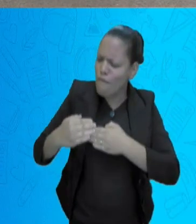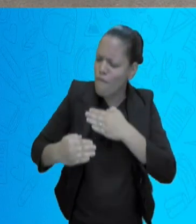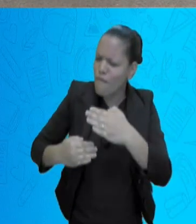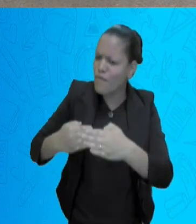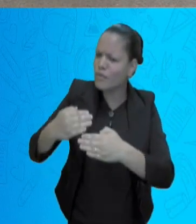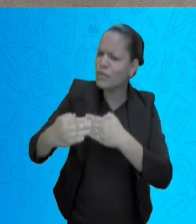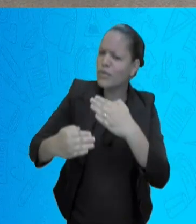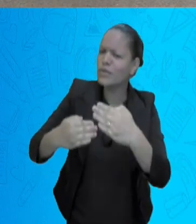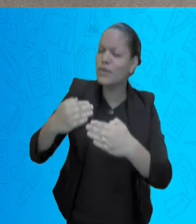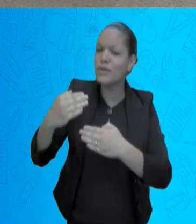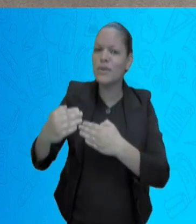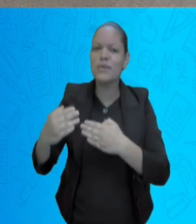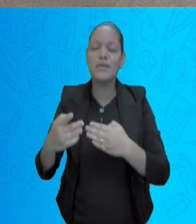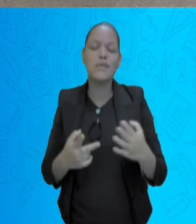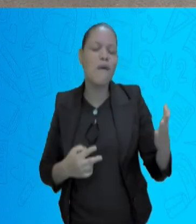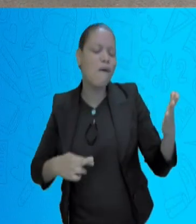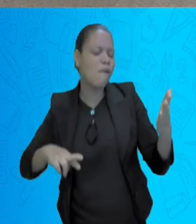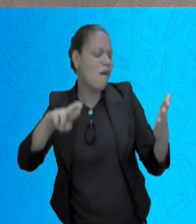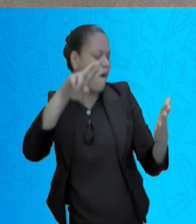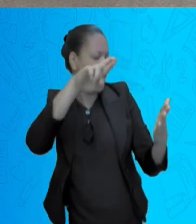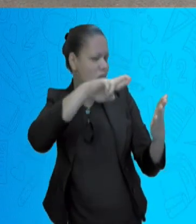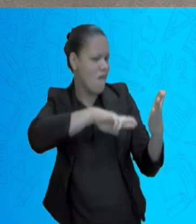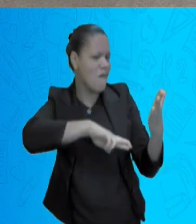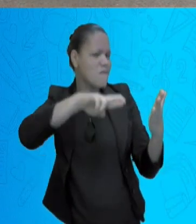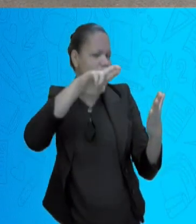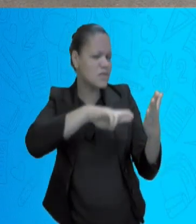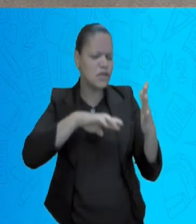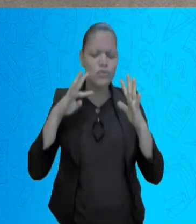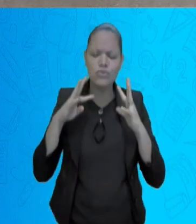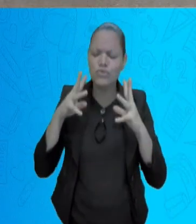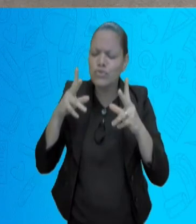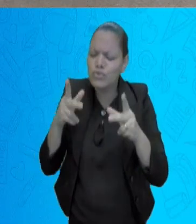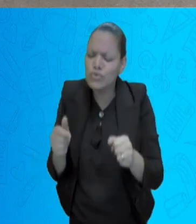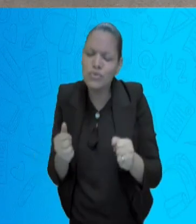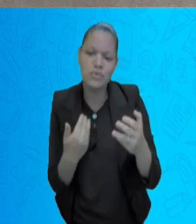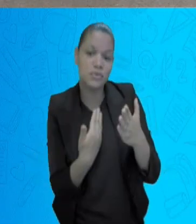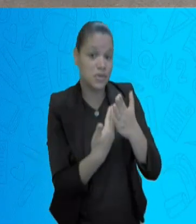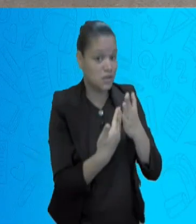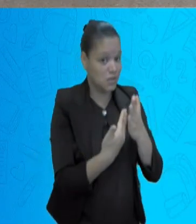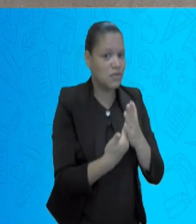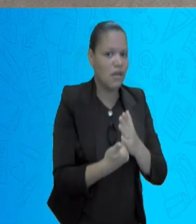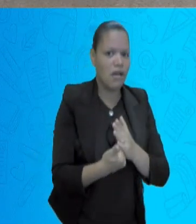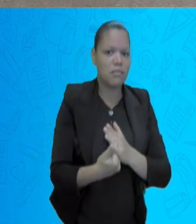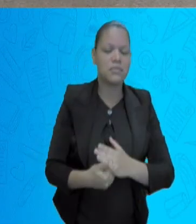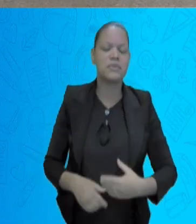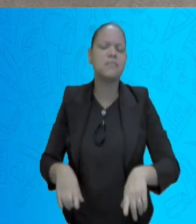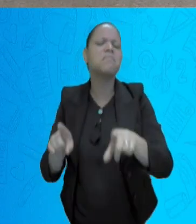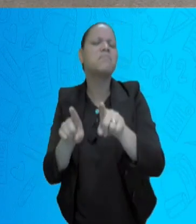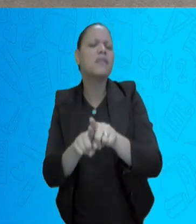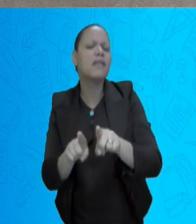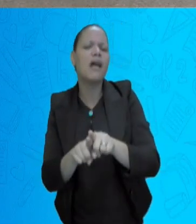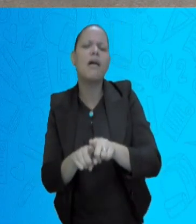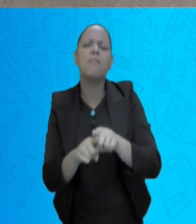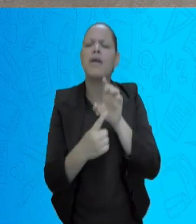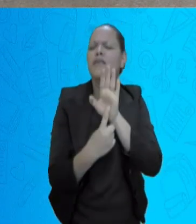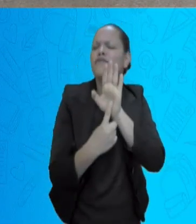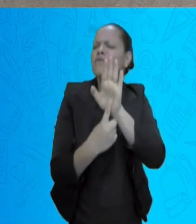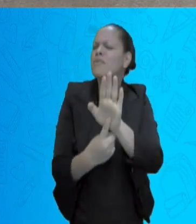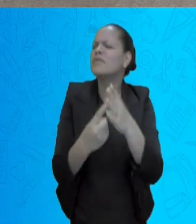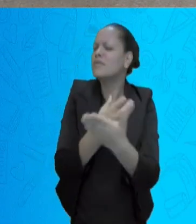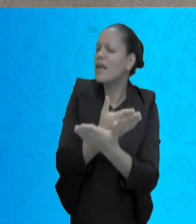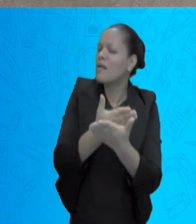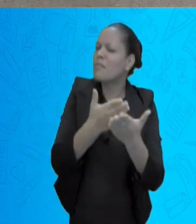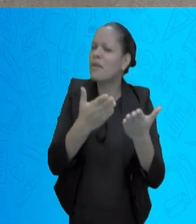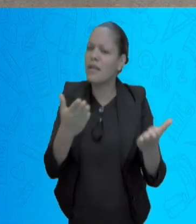de revisão de tudo que nós já estudamos aqui. E hoje eu também vou trazer para vocês um assunto bem